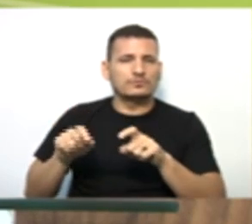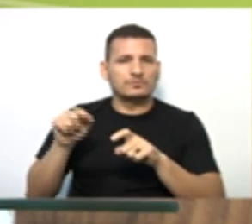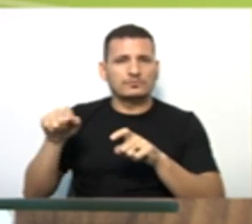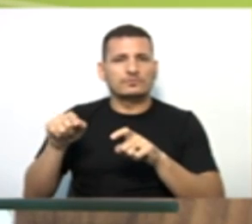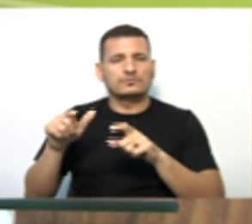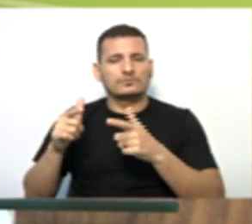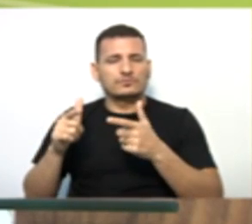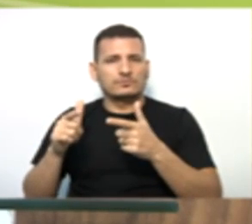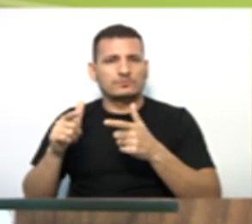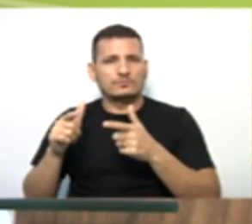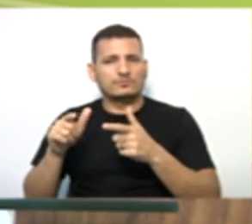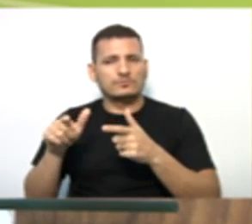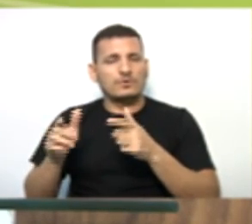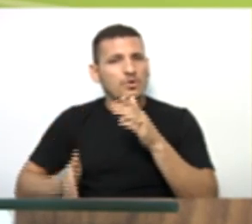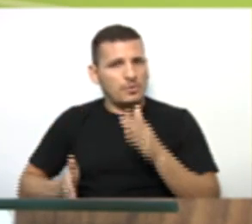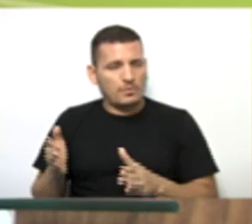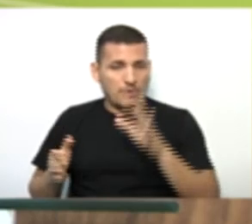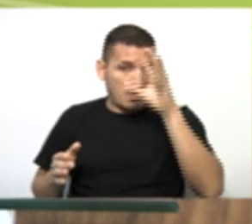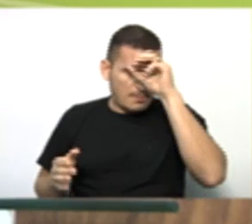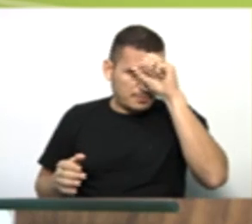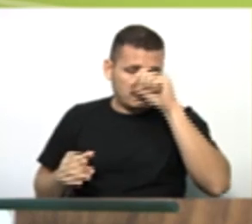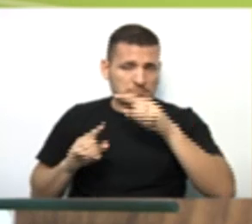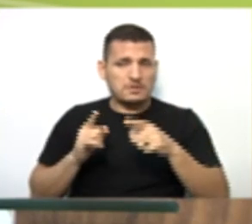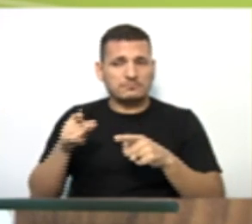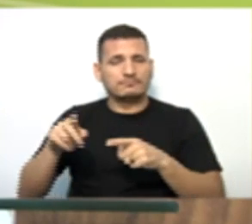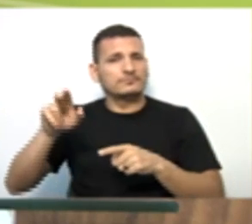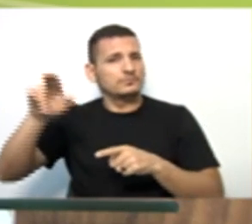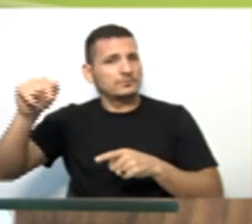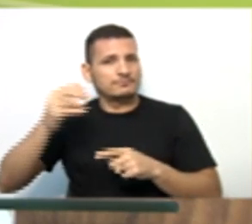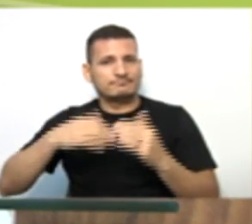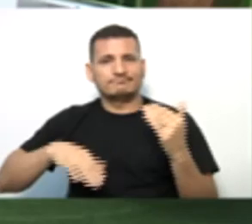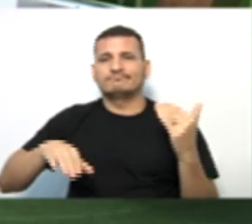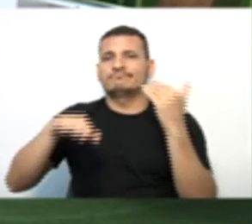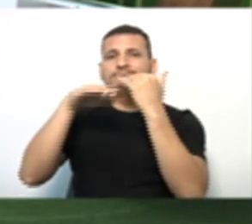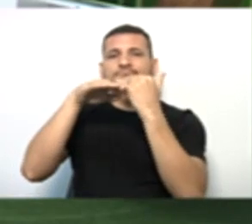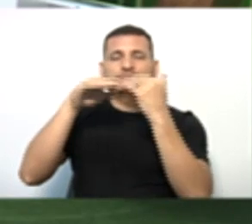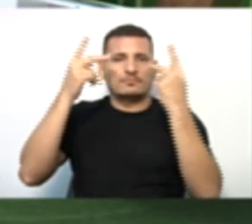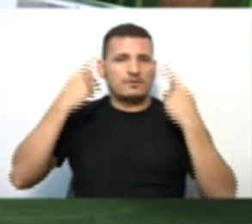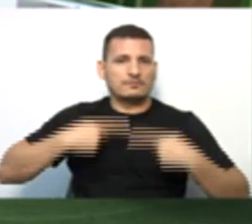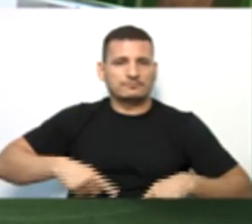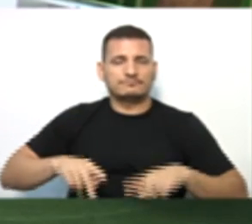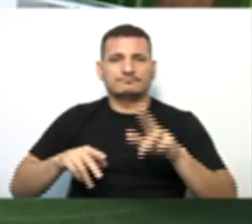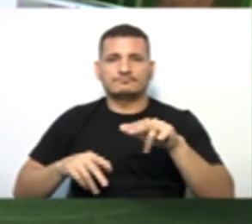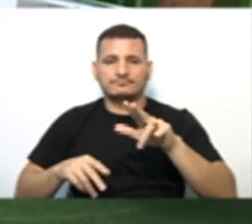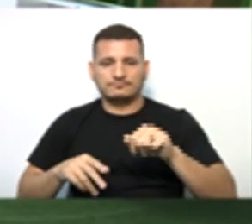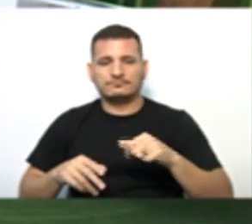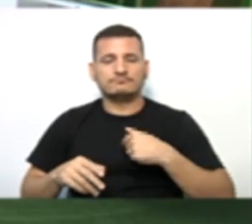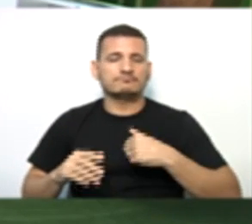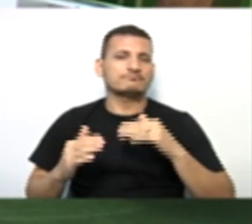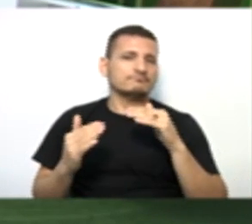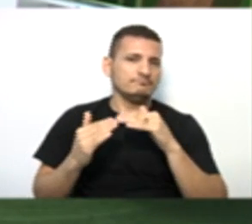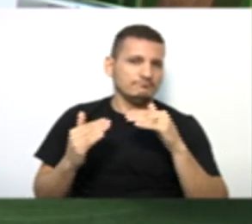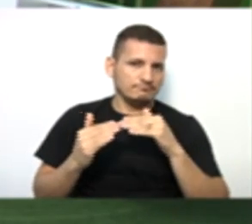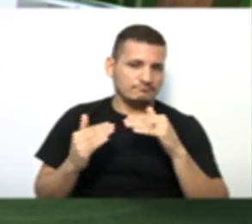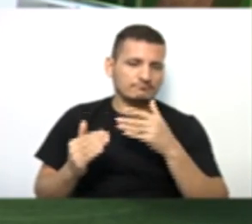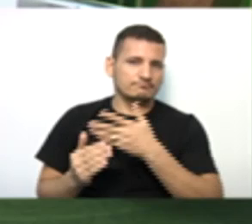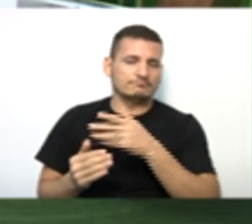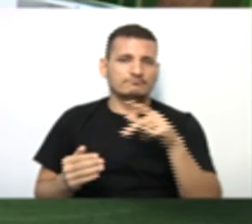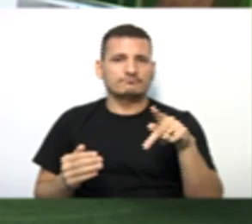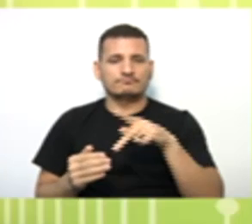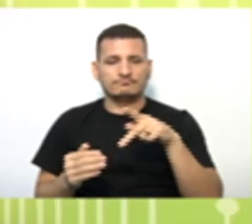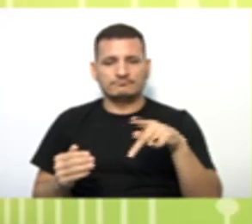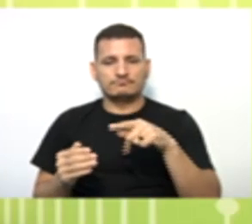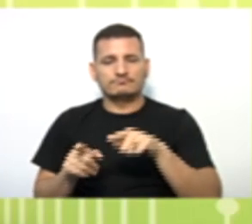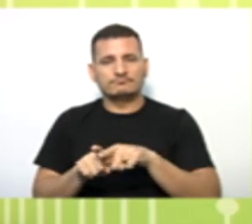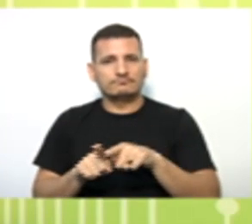aprendam alguma coisa, mas ele nunca vai conseguir chegar ao nosso nível. Ao nosso nível, com certeza. Eu concordo também com essa parte que o professor falou,